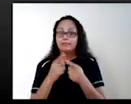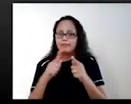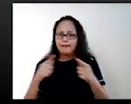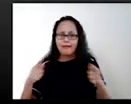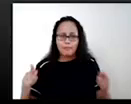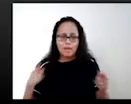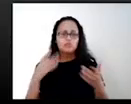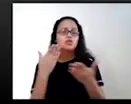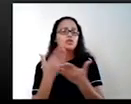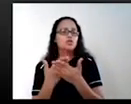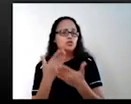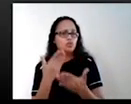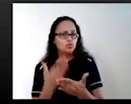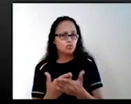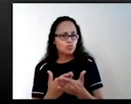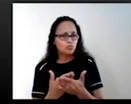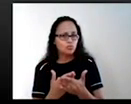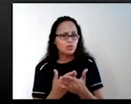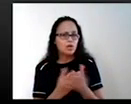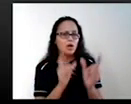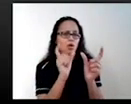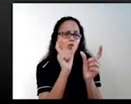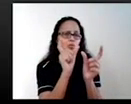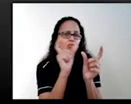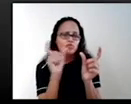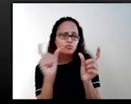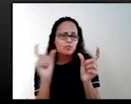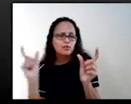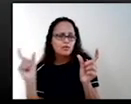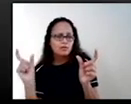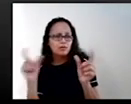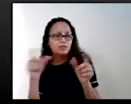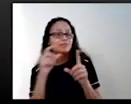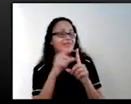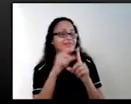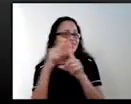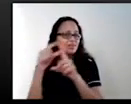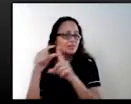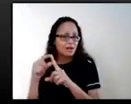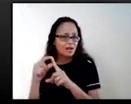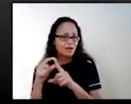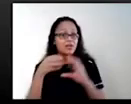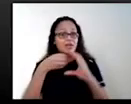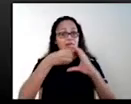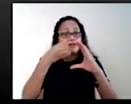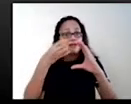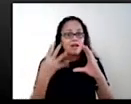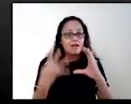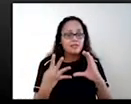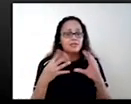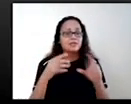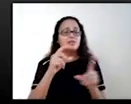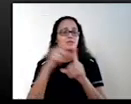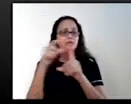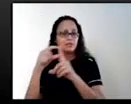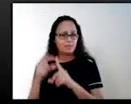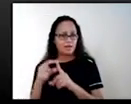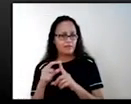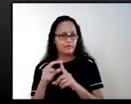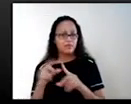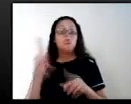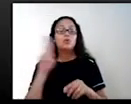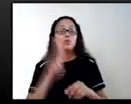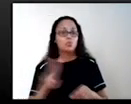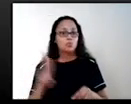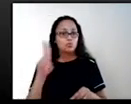que ela vai estudar desde cada um dos pedacinhos que compõem as palavras até a classificação daquela palavra. Então, o uso